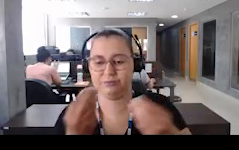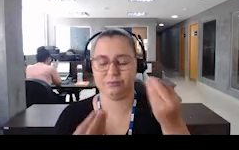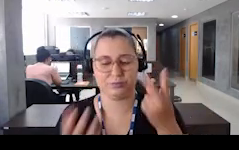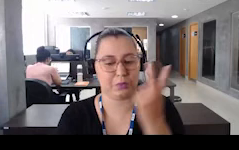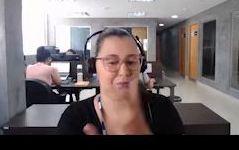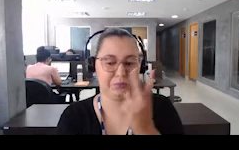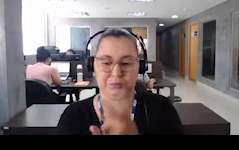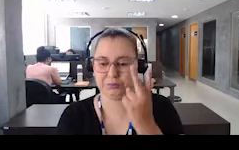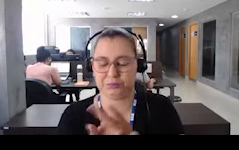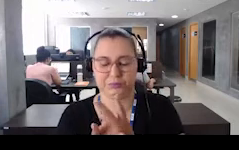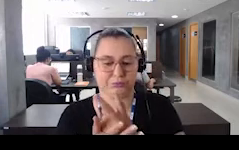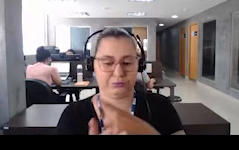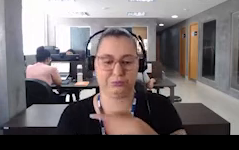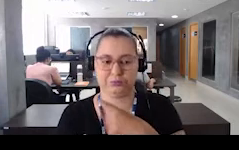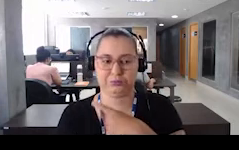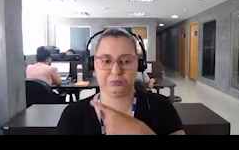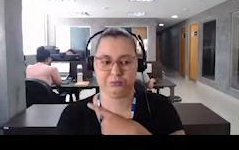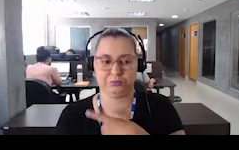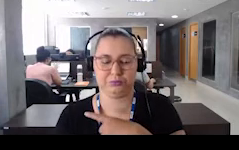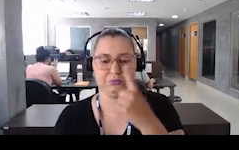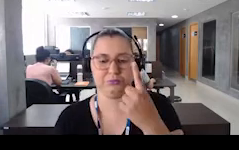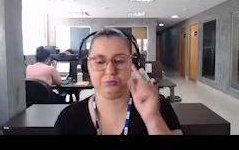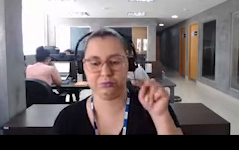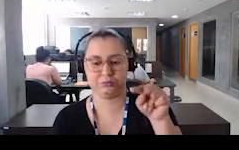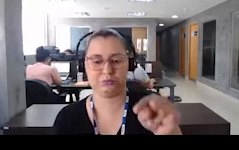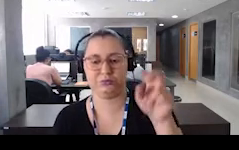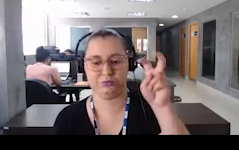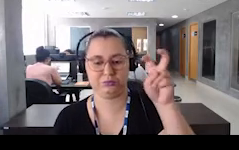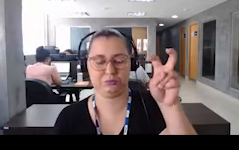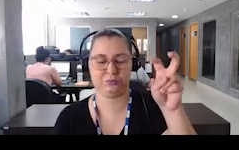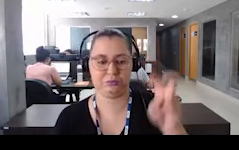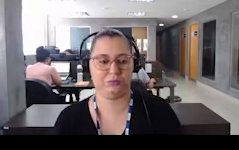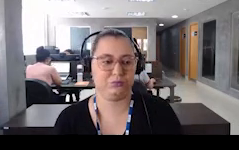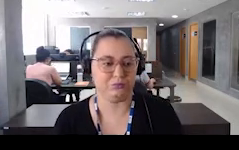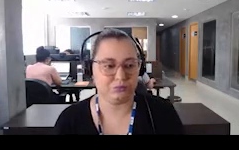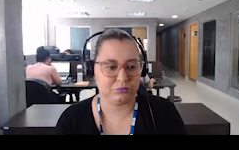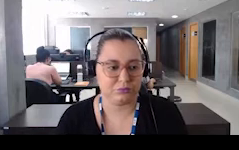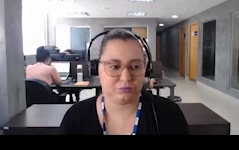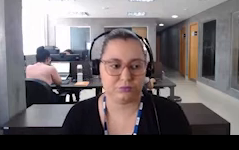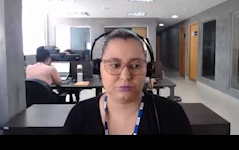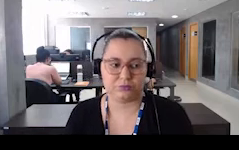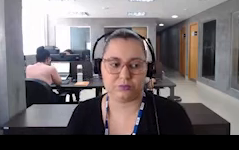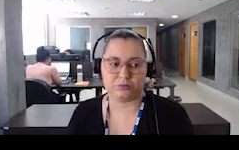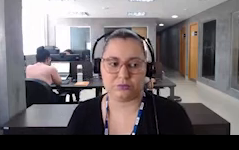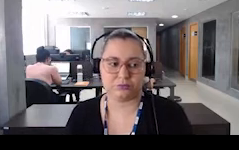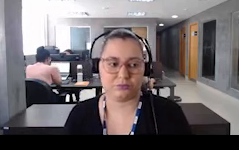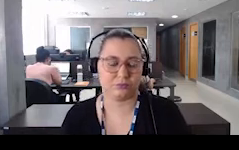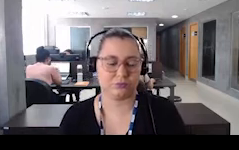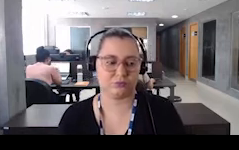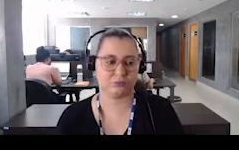o caminho é o mesmo, né? Vocês veem aqui, ó, desafio 1.5. Aqui vai mostrar para a gente,